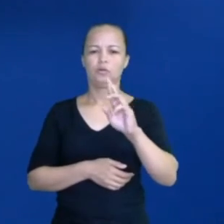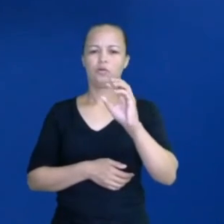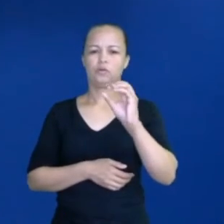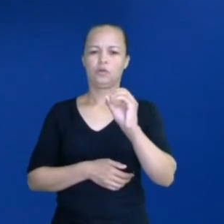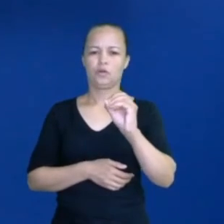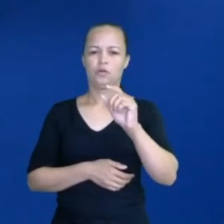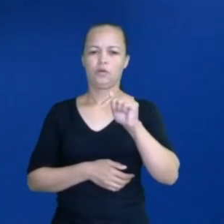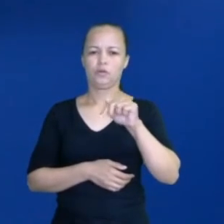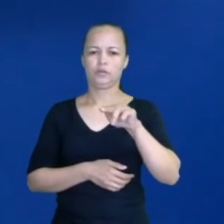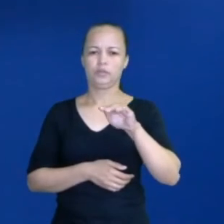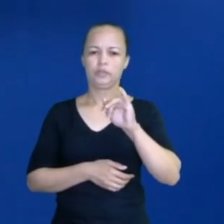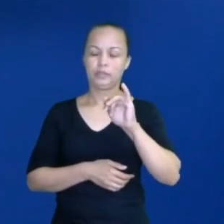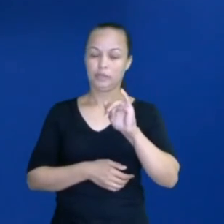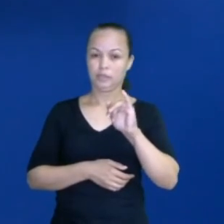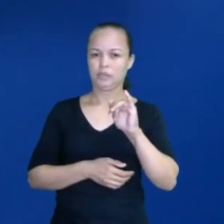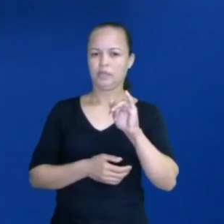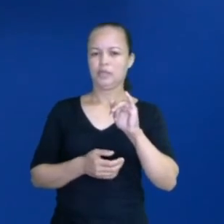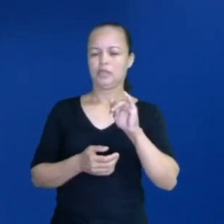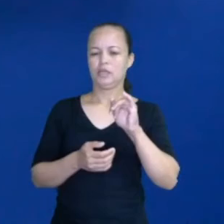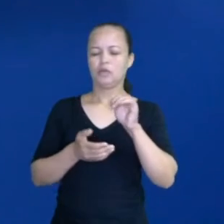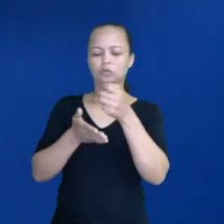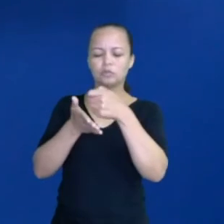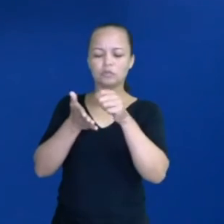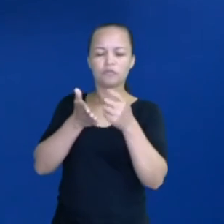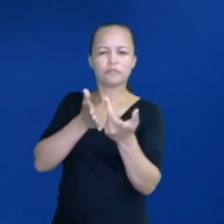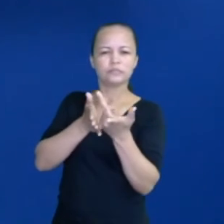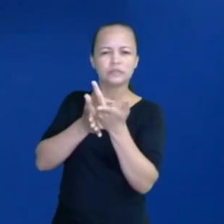algum espaço com o objetivo